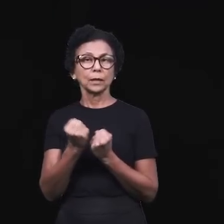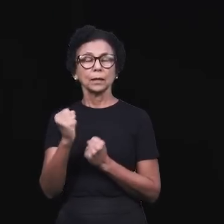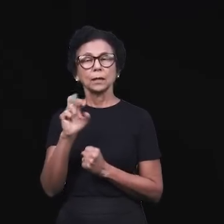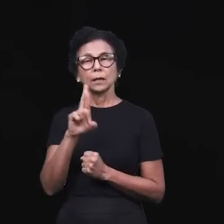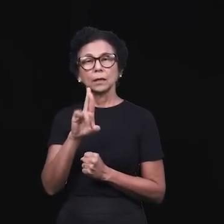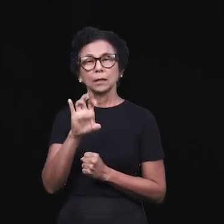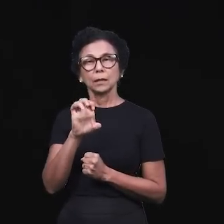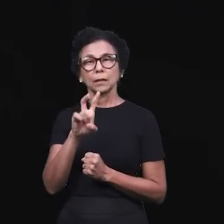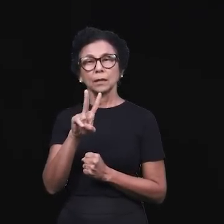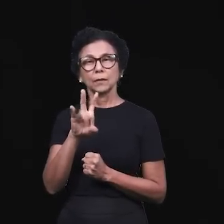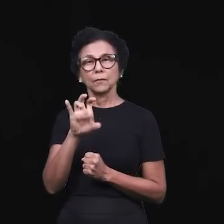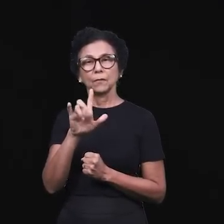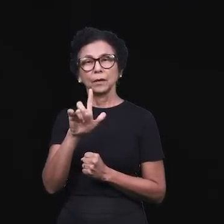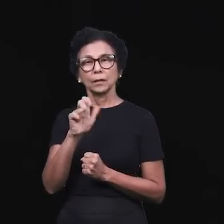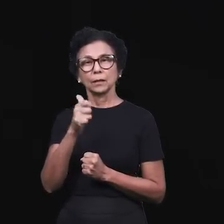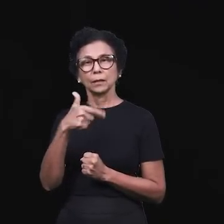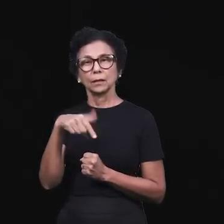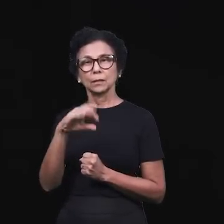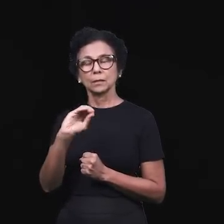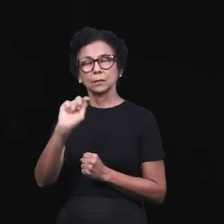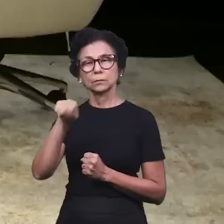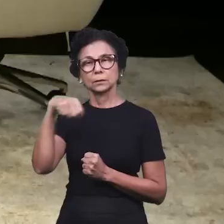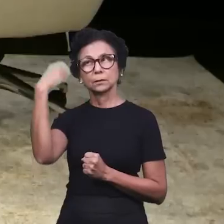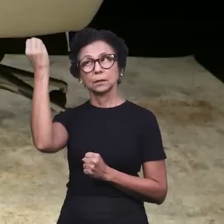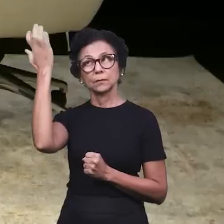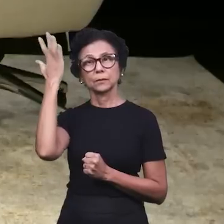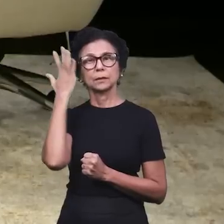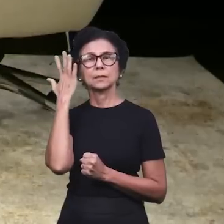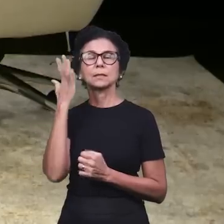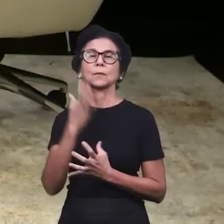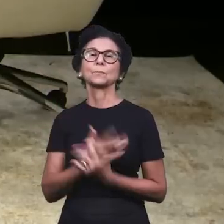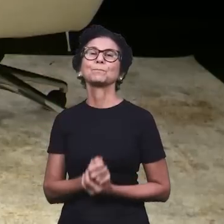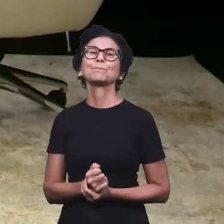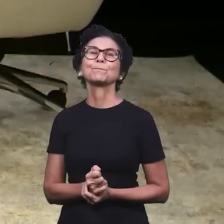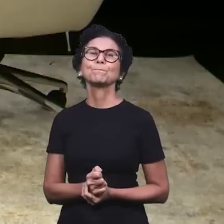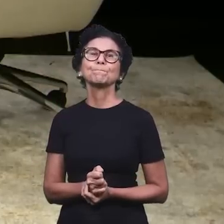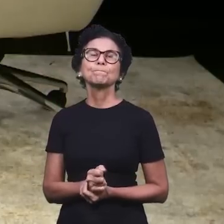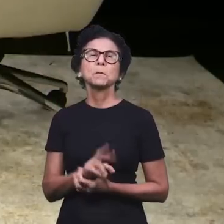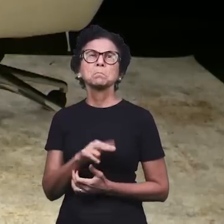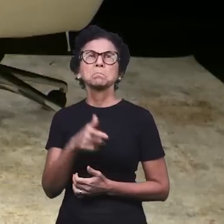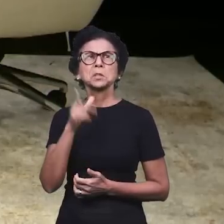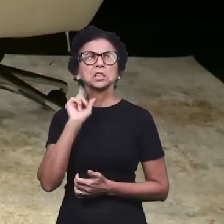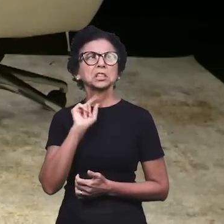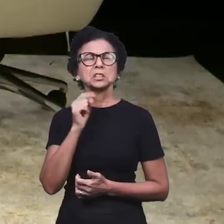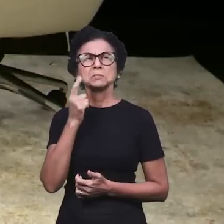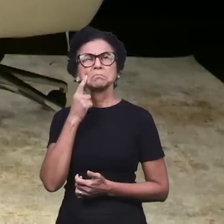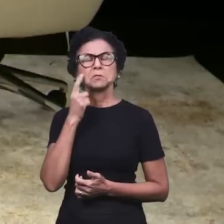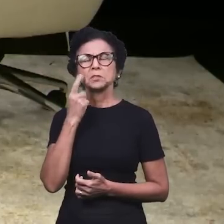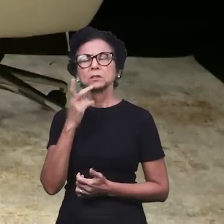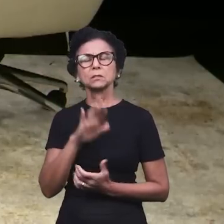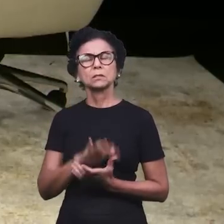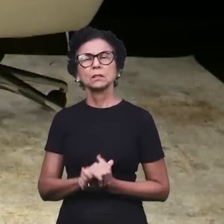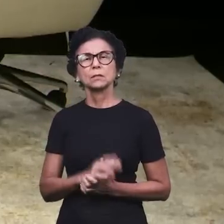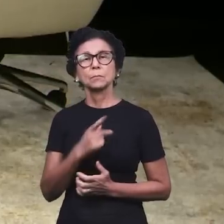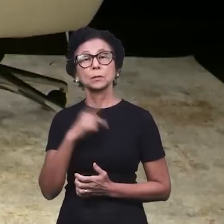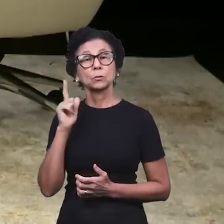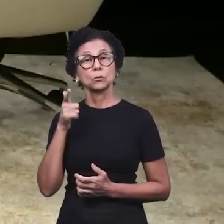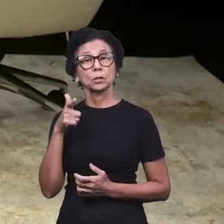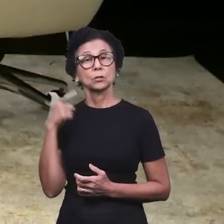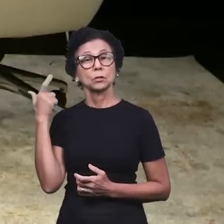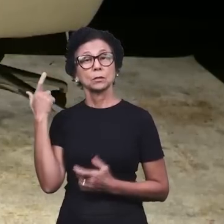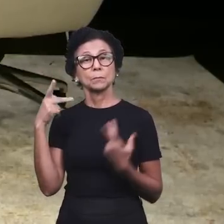tinha vários Vocês nunca tinham ouvido? Nunca tinham ouvido. Sobre a revelação, o pastor Dotinho entregou uma mensagem interessante sobre